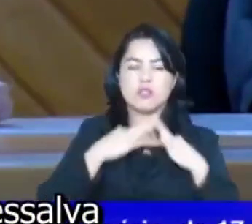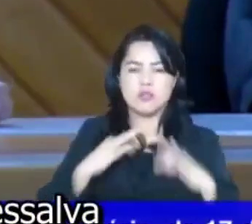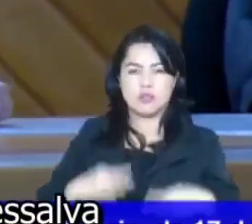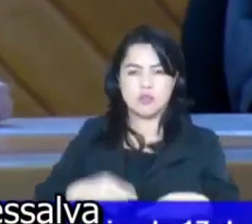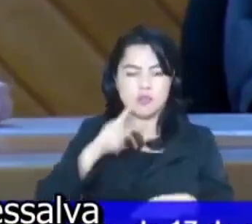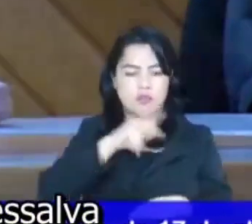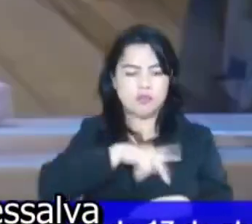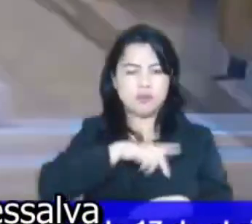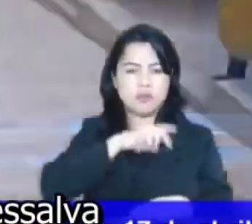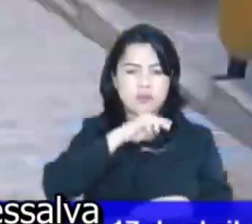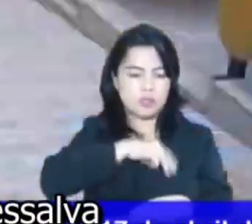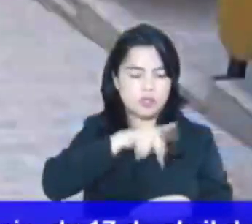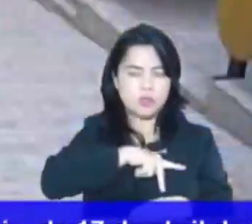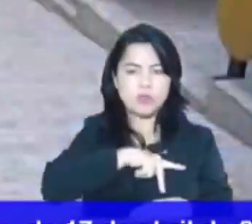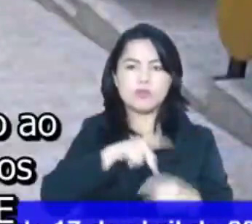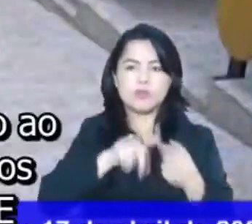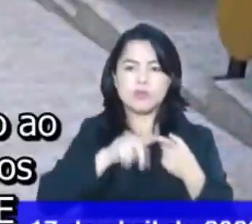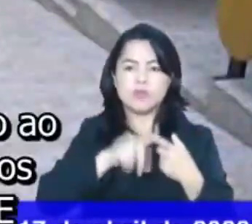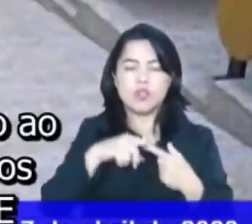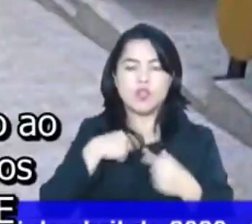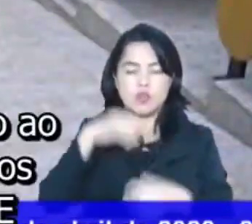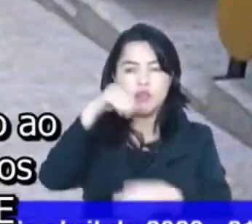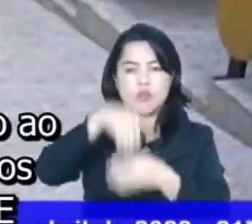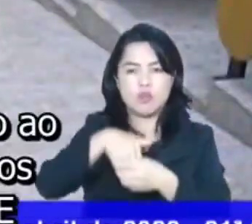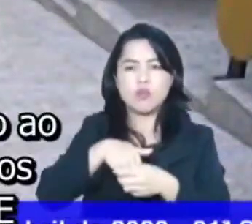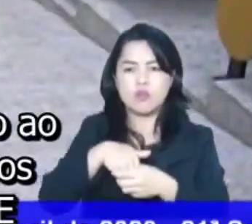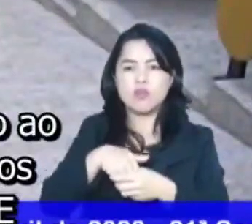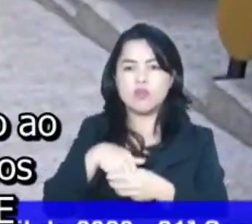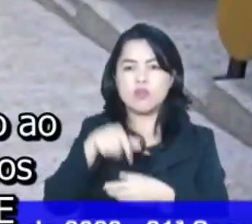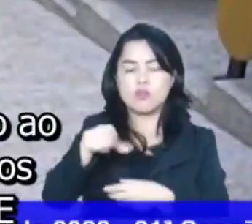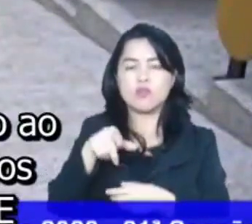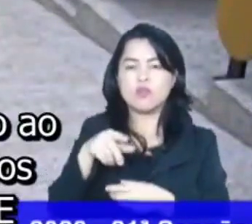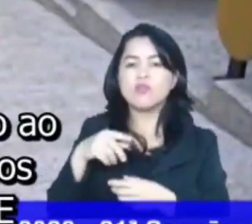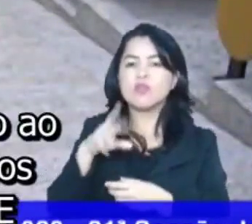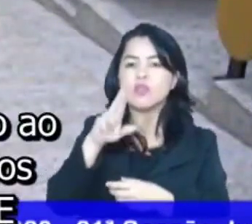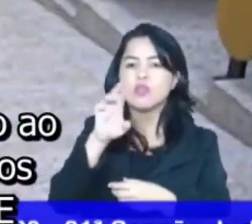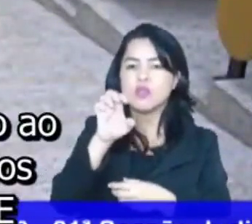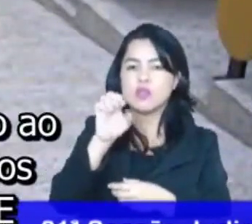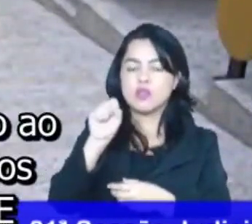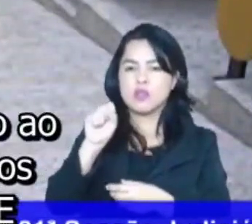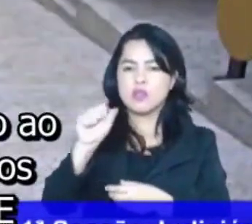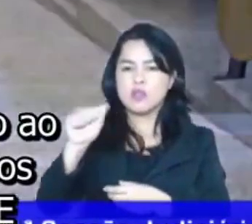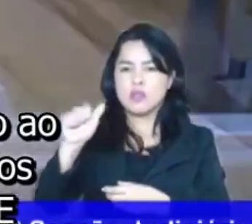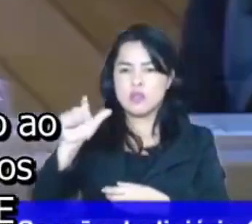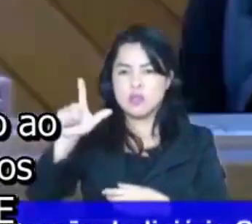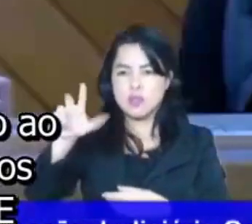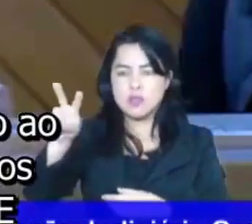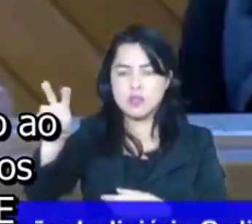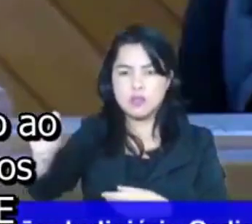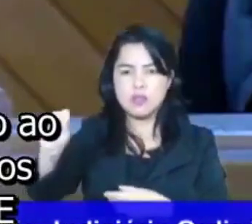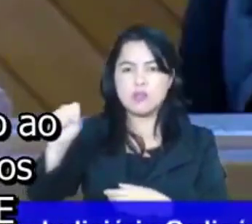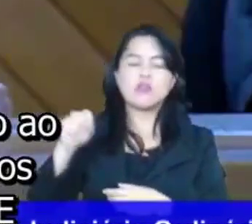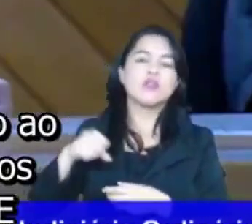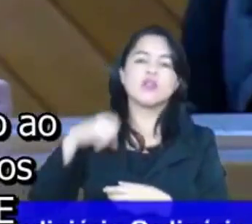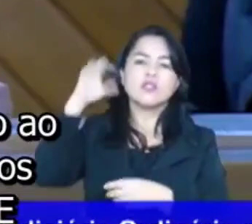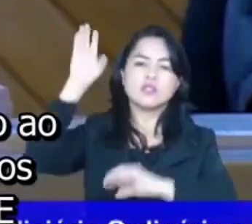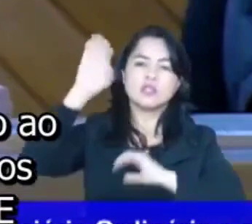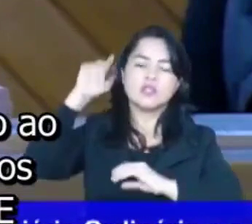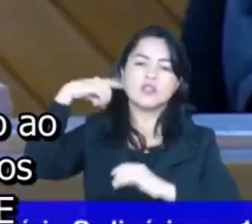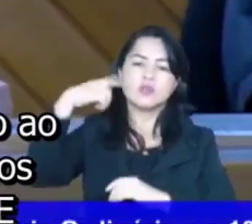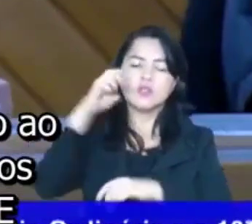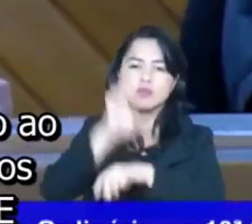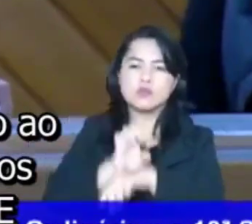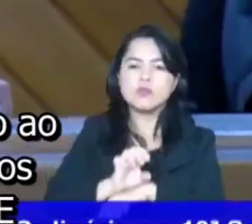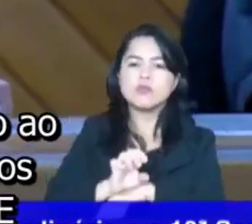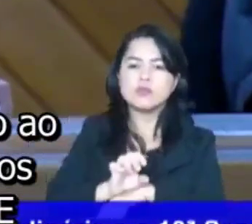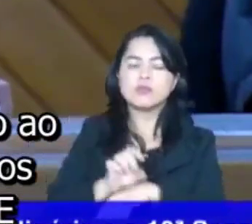voto pela aprovação com ressalva Imagem das ampla contas do de Elvis plenário. Patrick de Souza Macedo, candidato ao cargo de deputado estadual Foco, pelo Avante, doutora